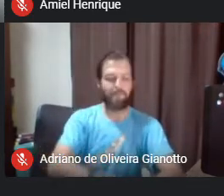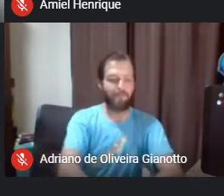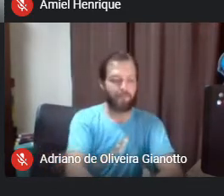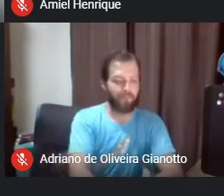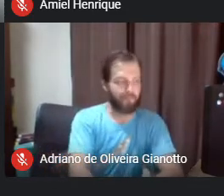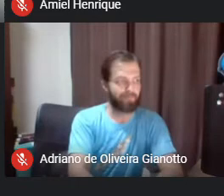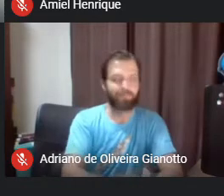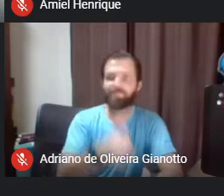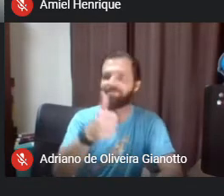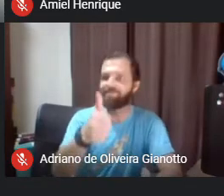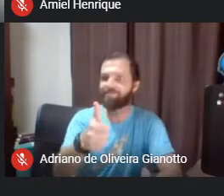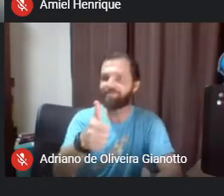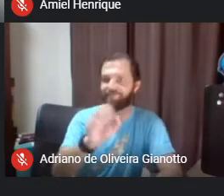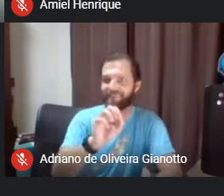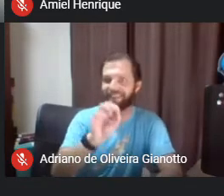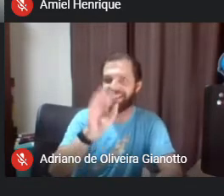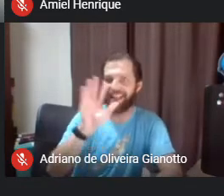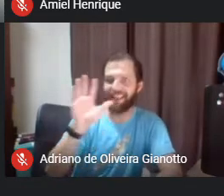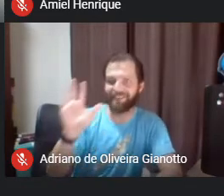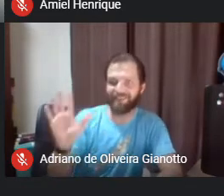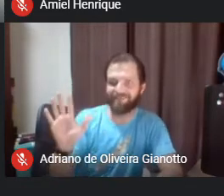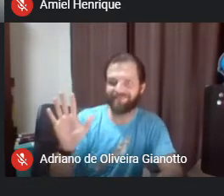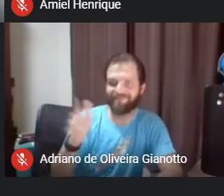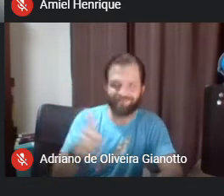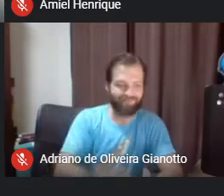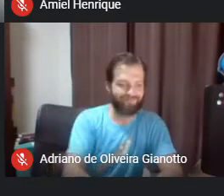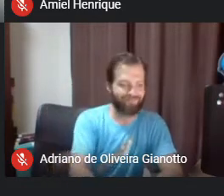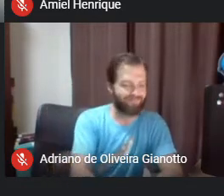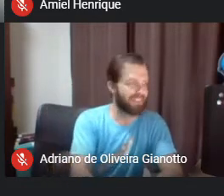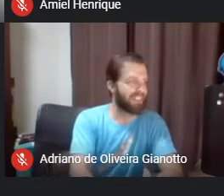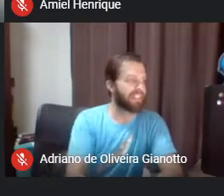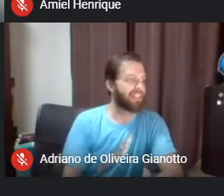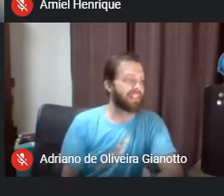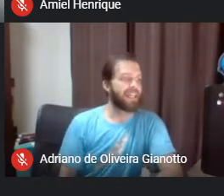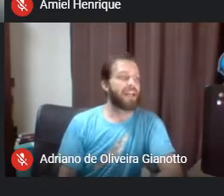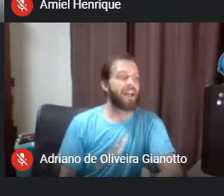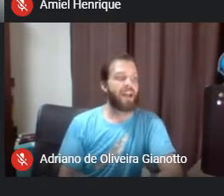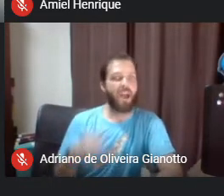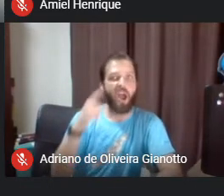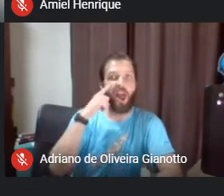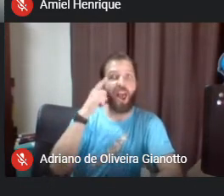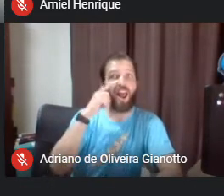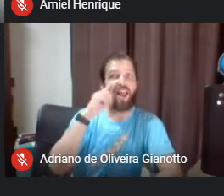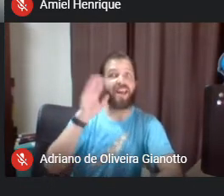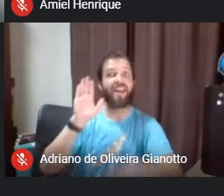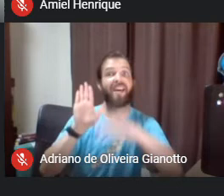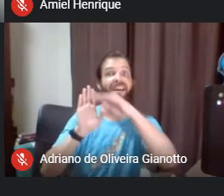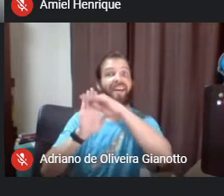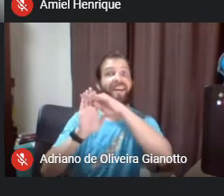Então, tem a foto aí. Tá claro, gente?